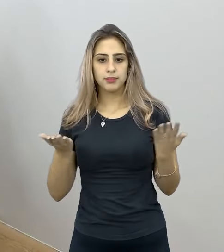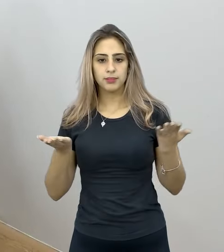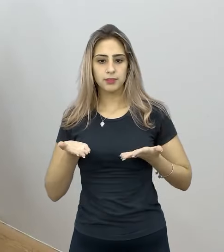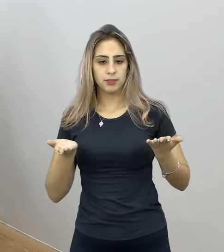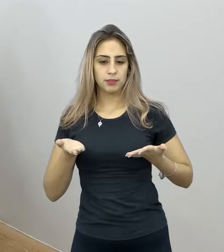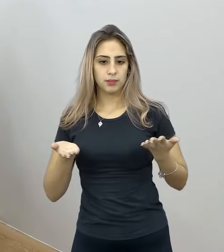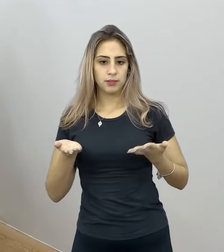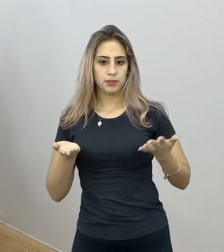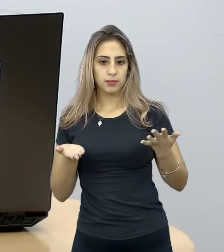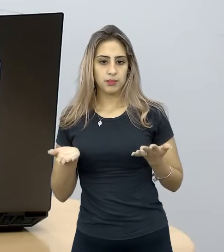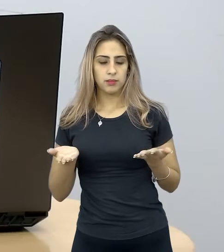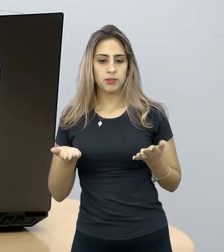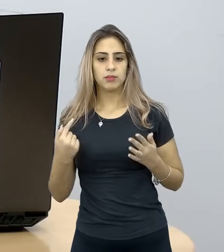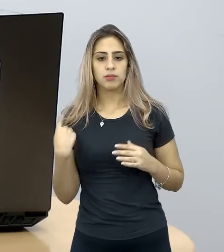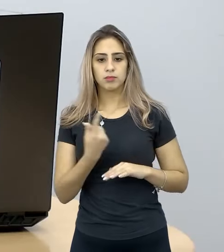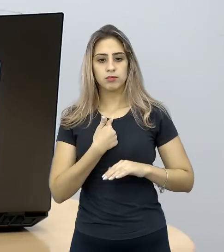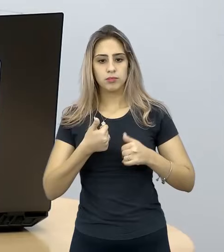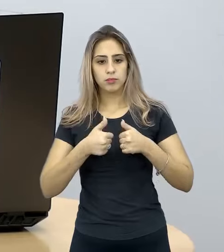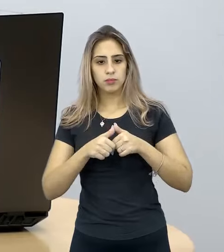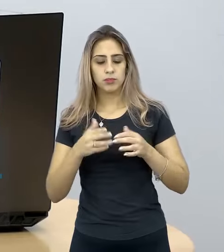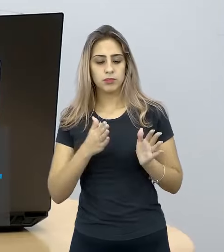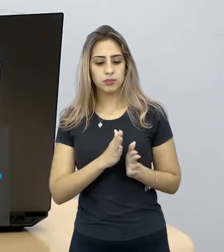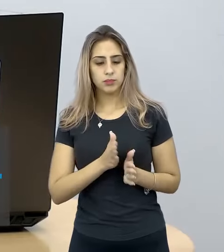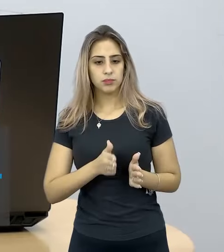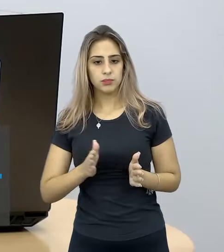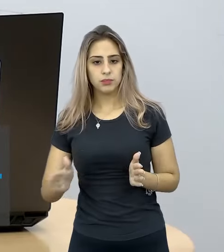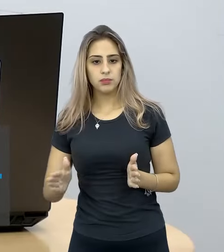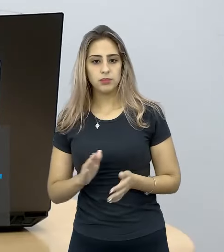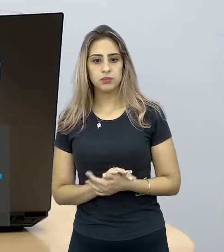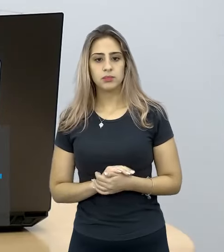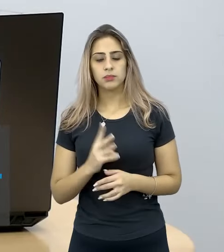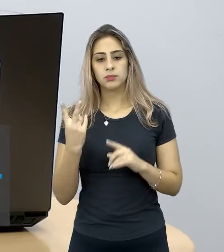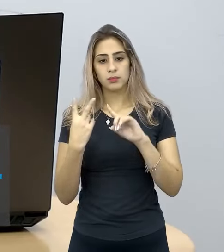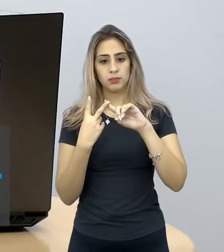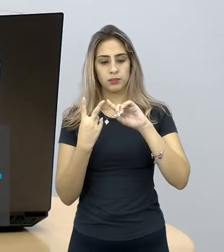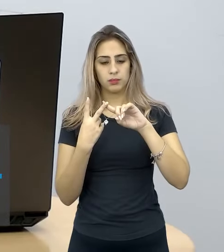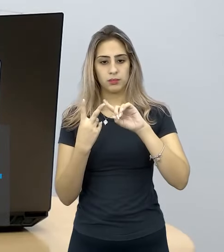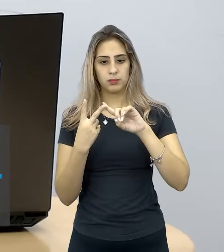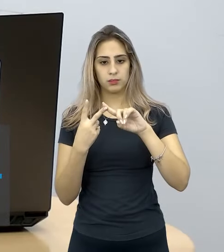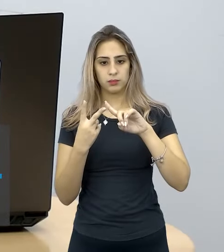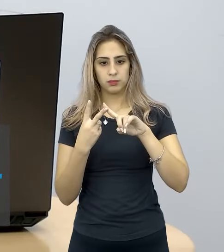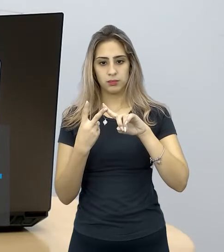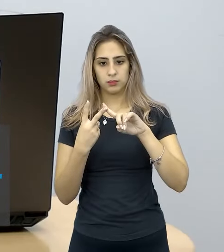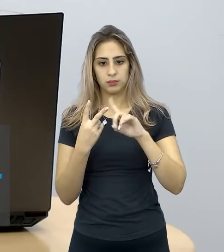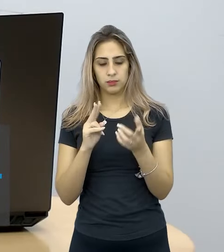Agora, hoje nós vamos dar a seguimento a segunda